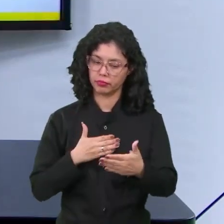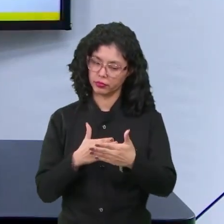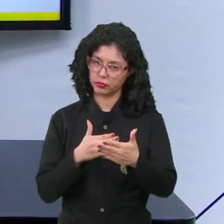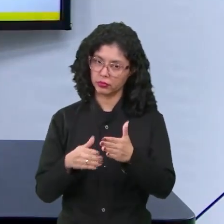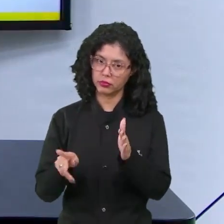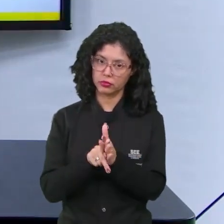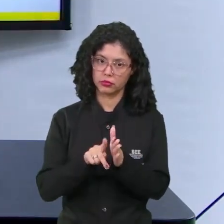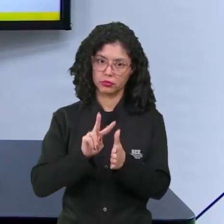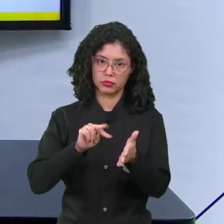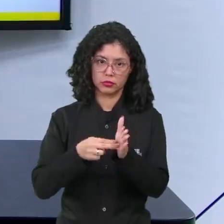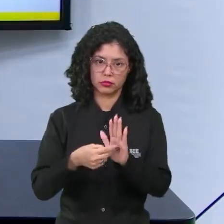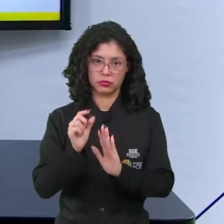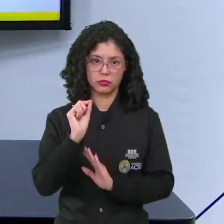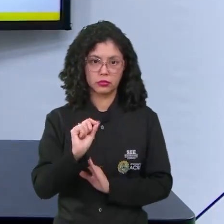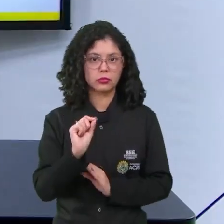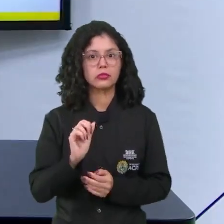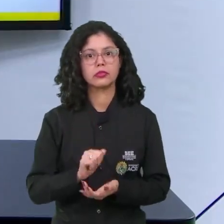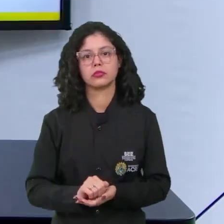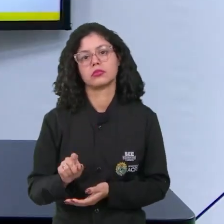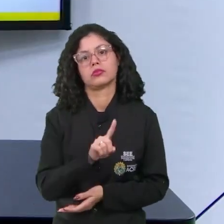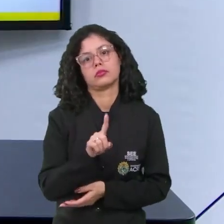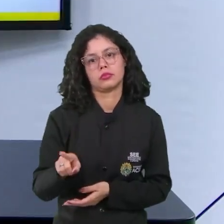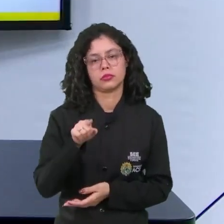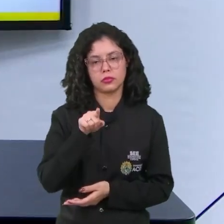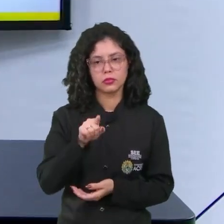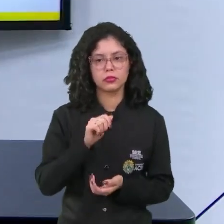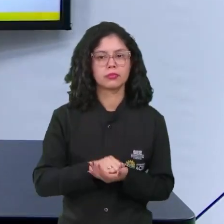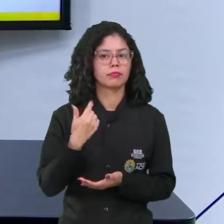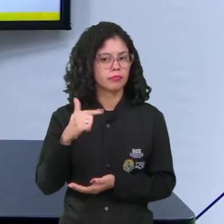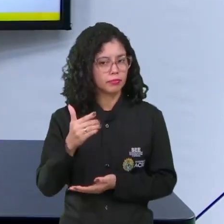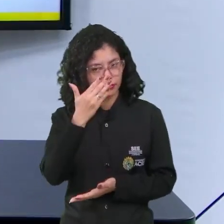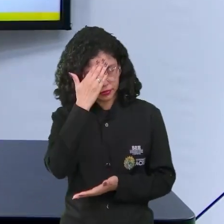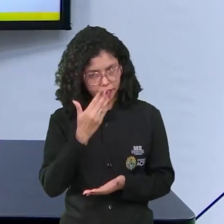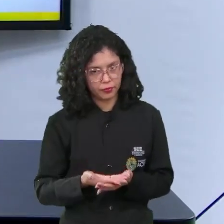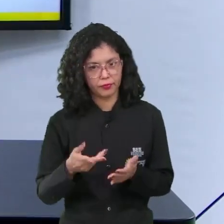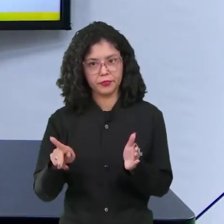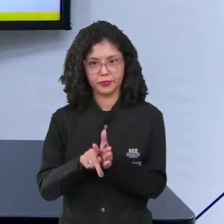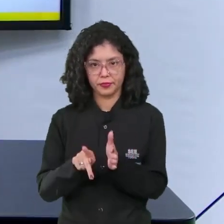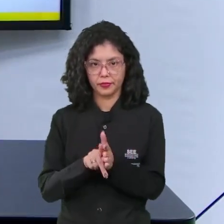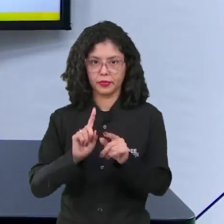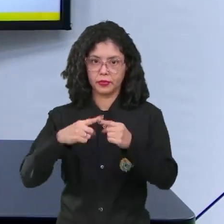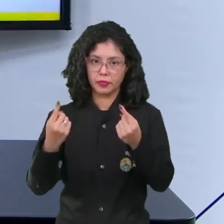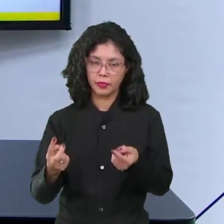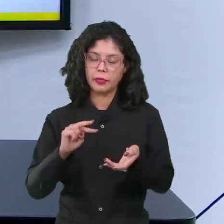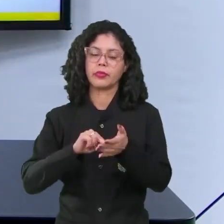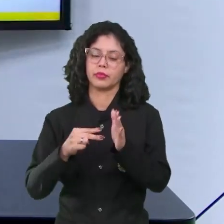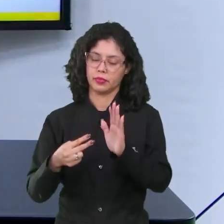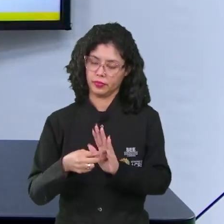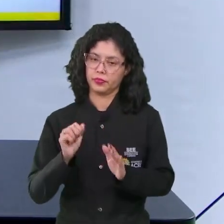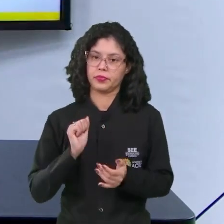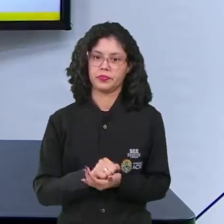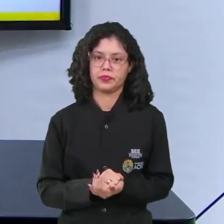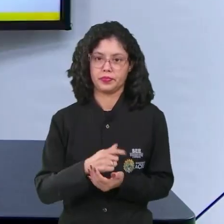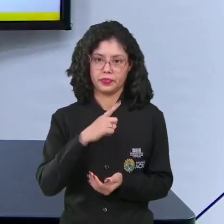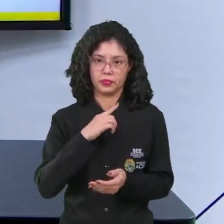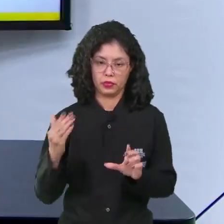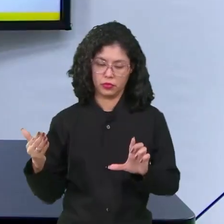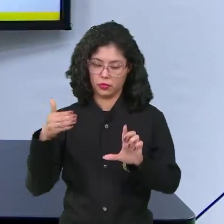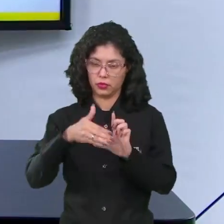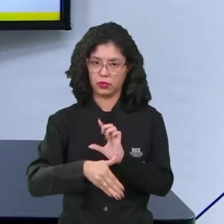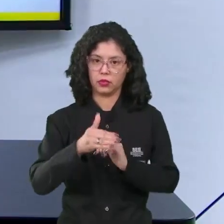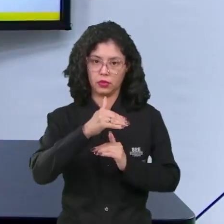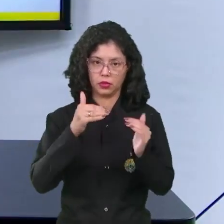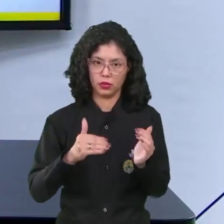limitação. Isso significa dizer não que você não tenha crença própria, mas significa dizer que você tem acesso